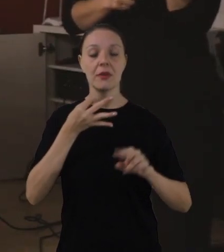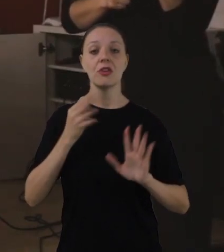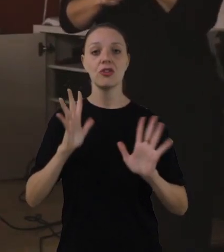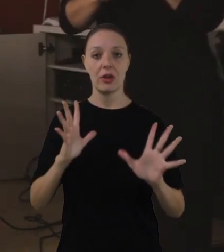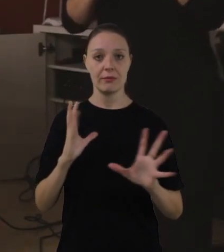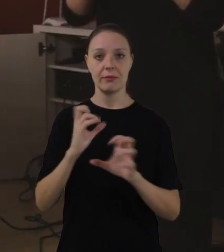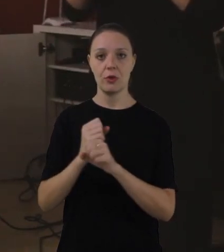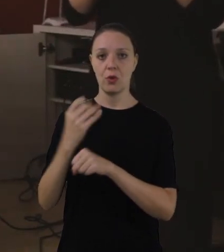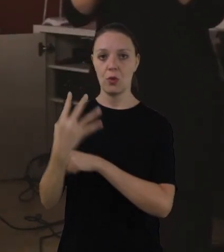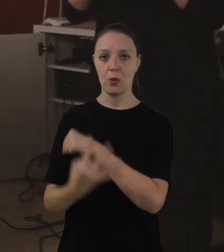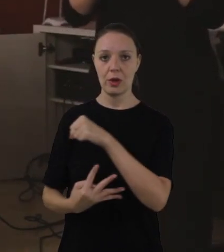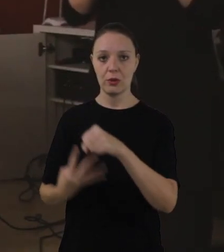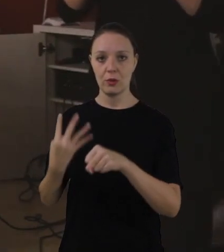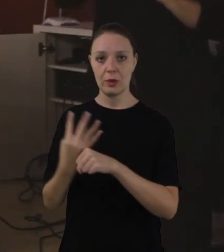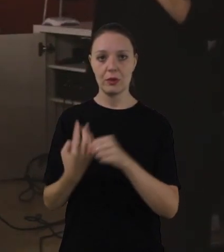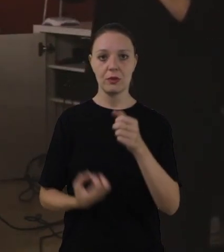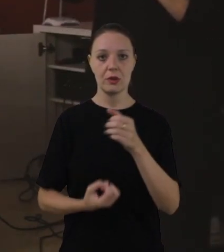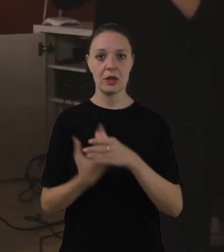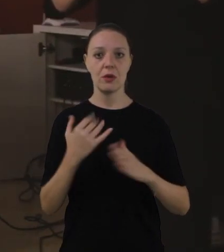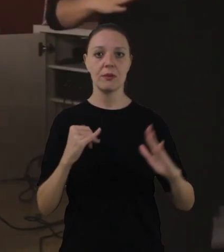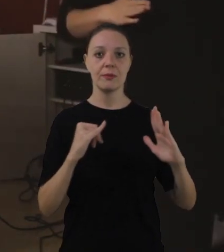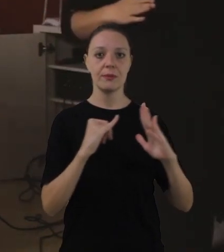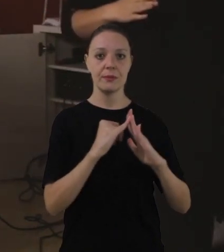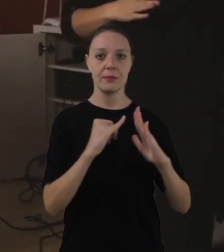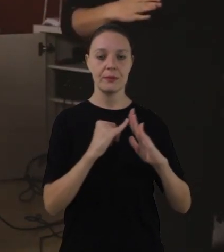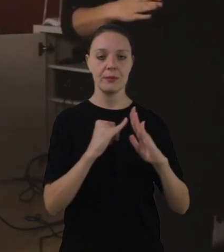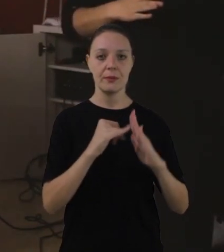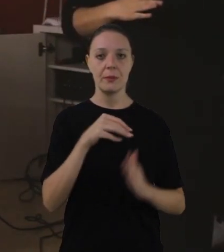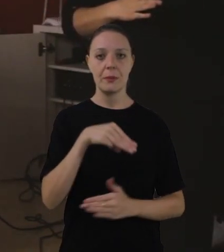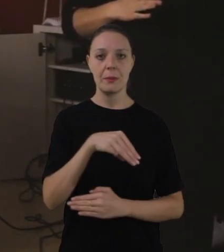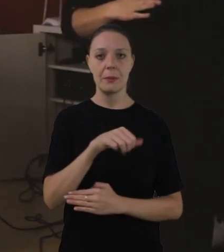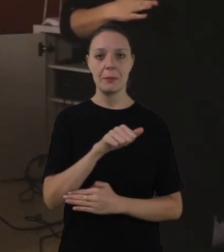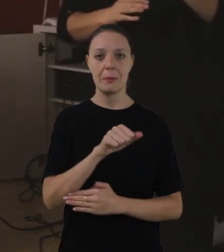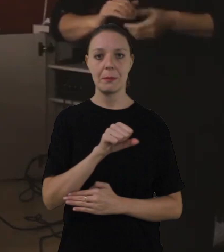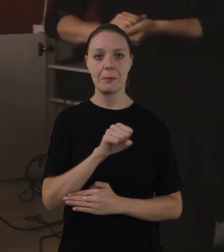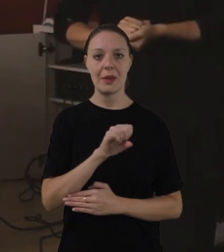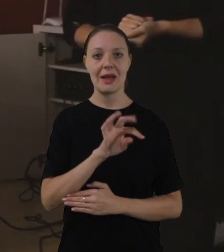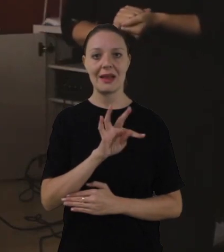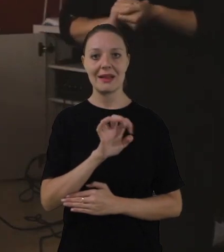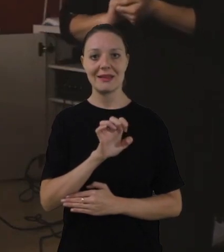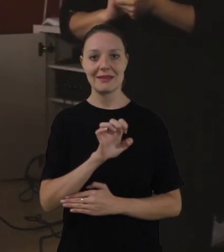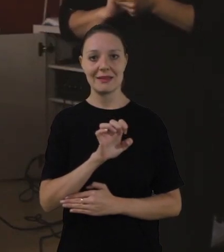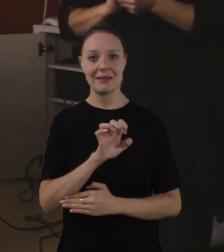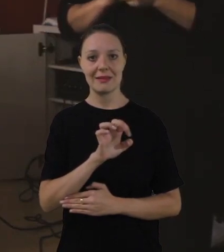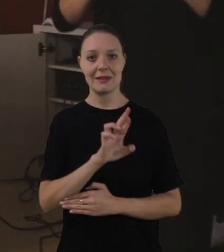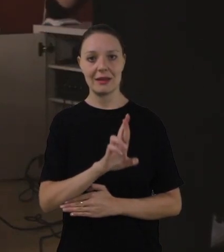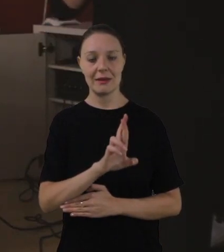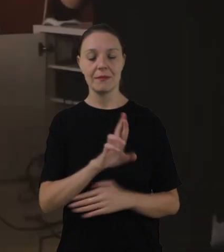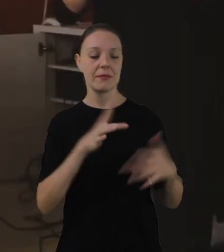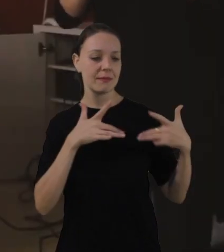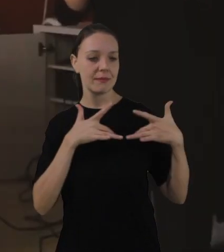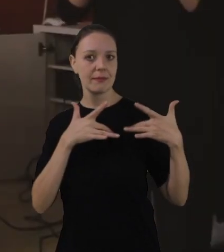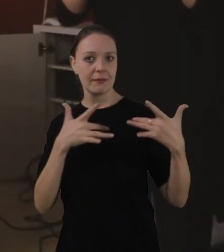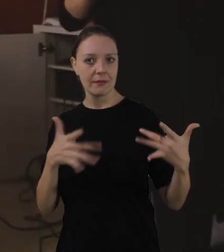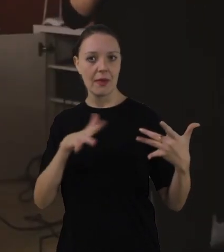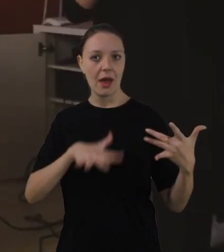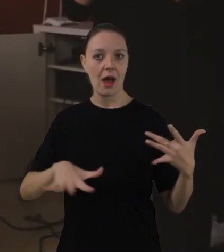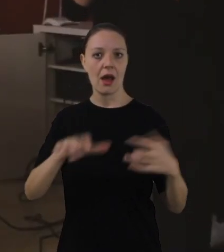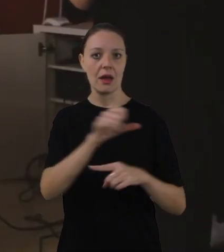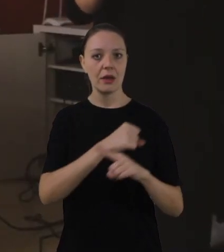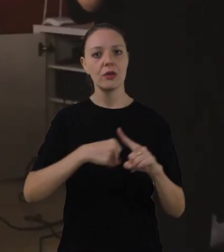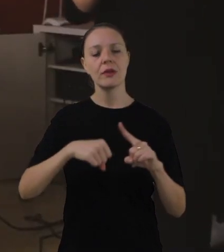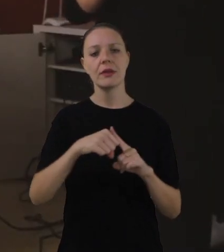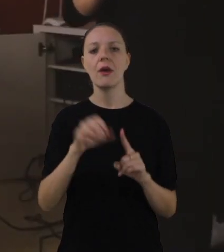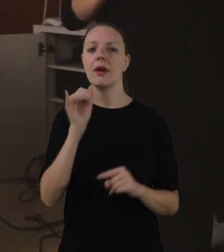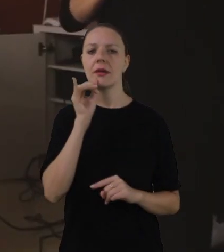instituímos o Instituto Master, que é o braço social da Master. O Instituto Master ele atua em projetos